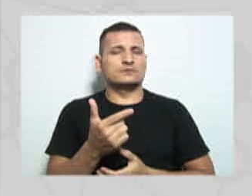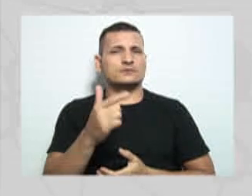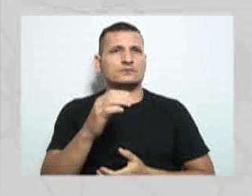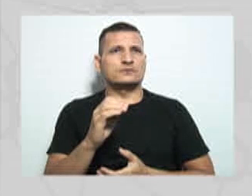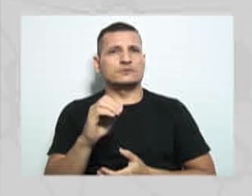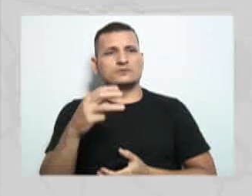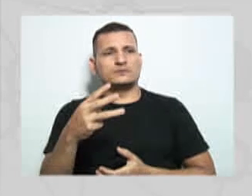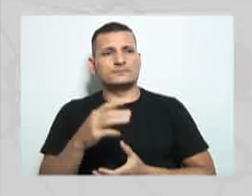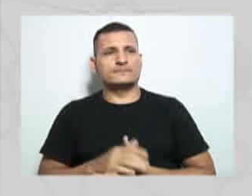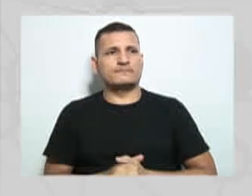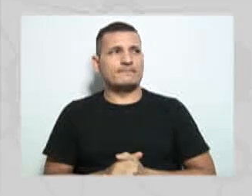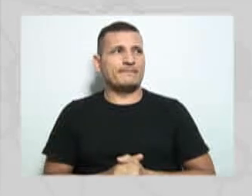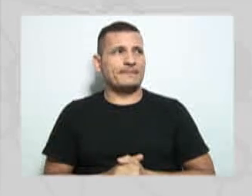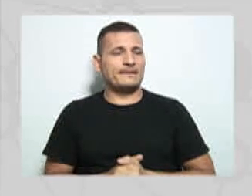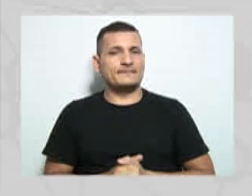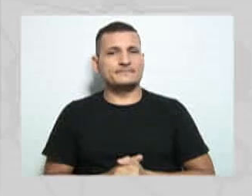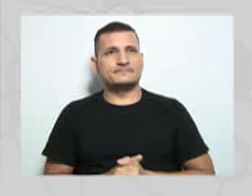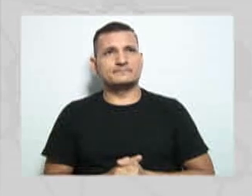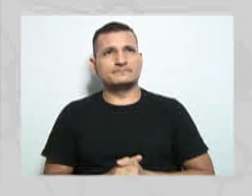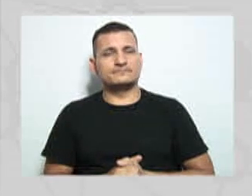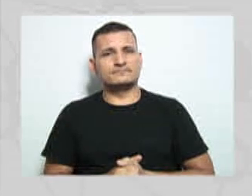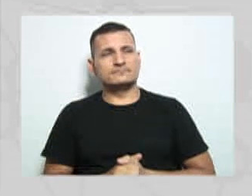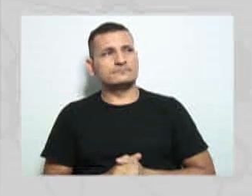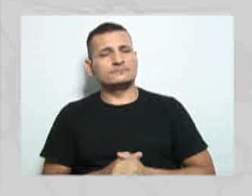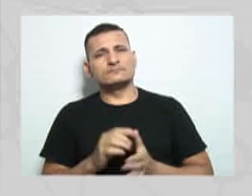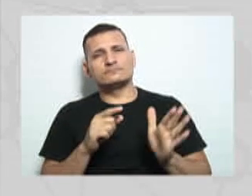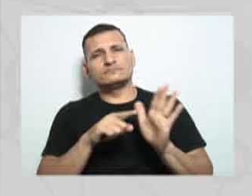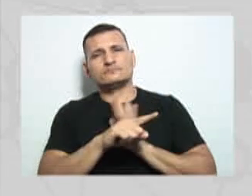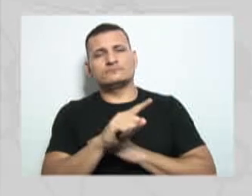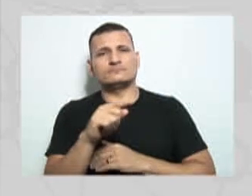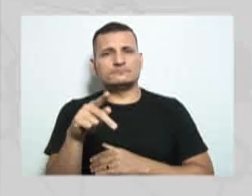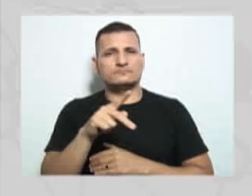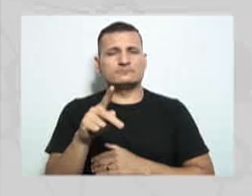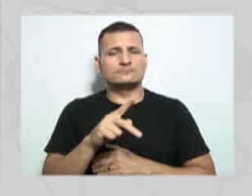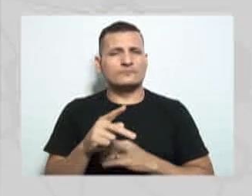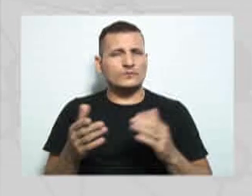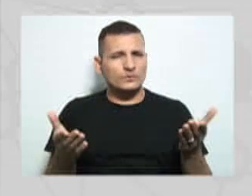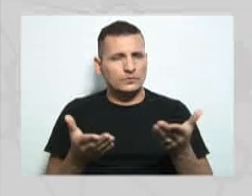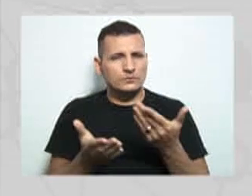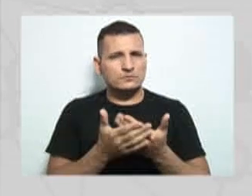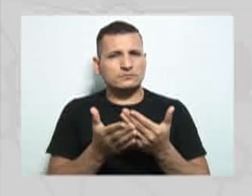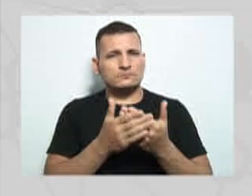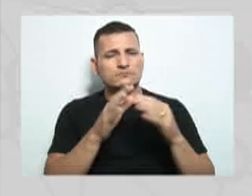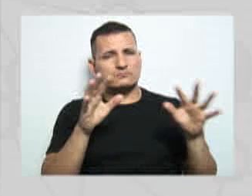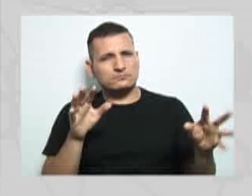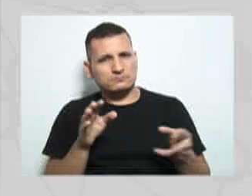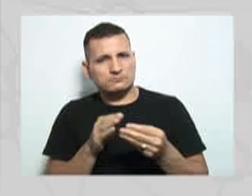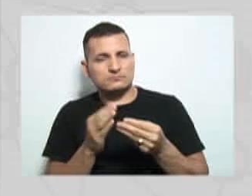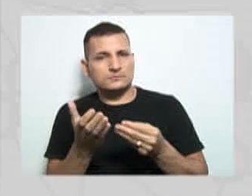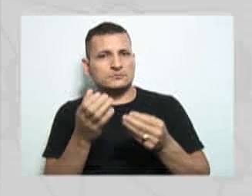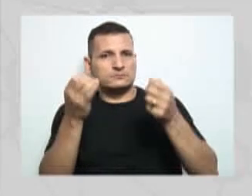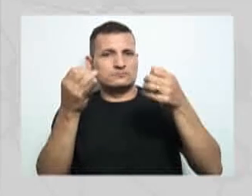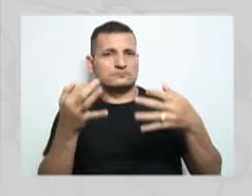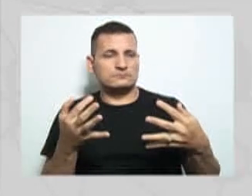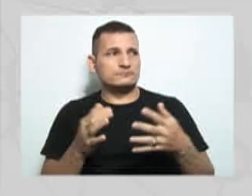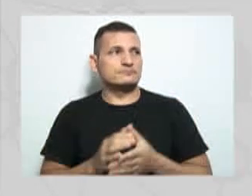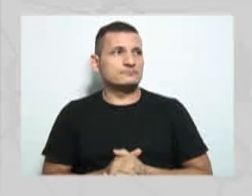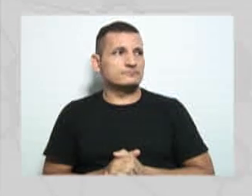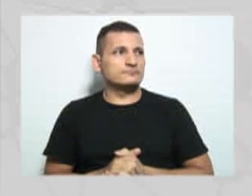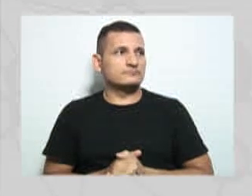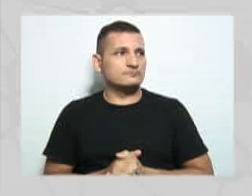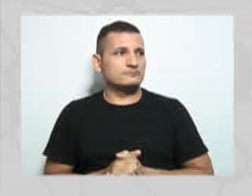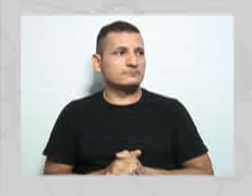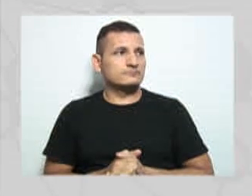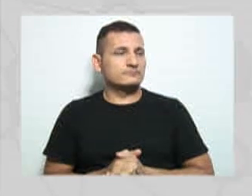2003. Professora Fernanda, com relação a essa aula de hoje, a senhora tem alguma coisa a acrescentar para eles? No